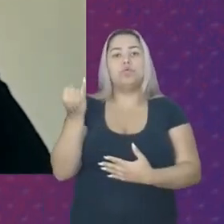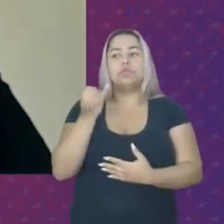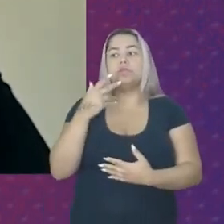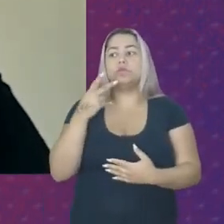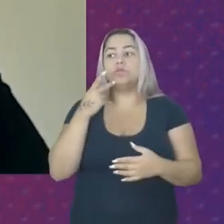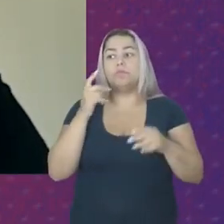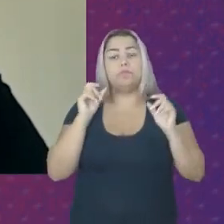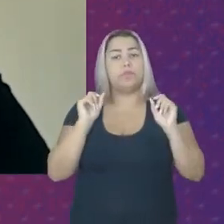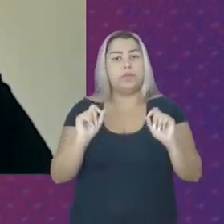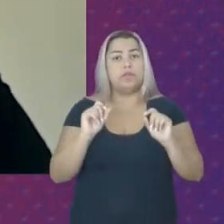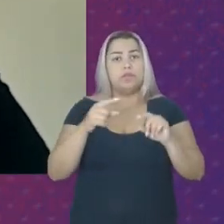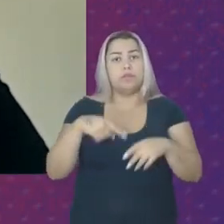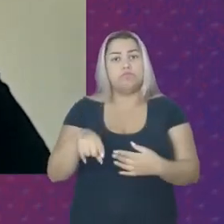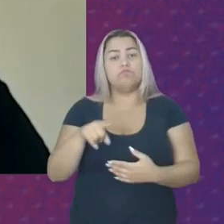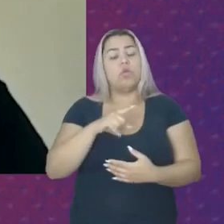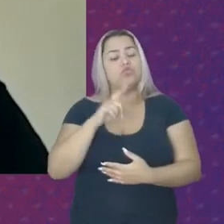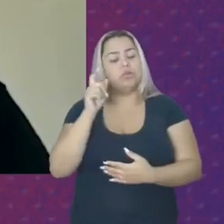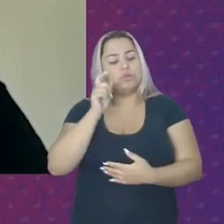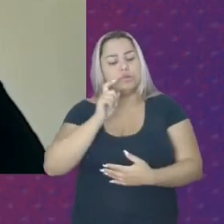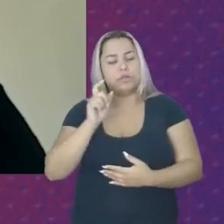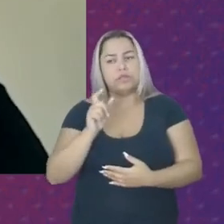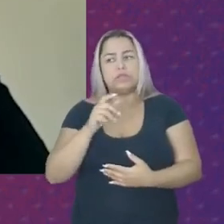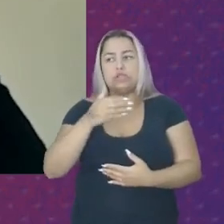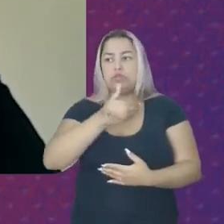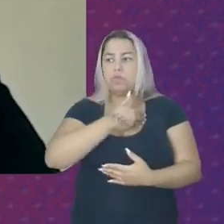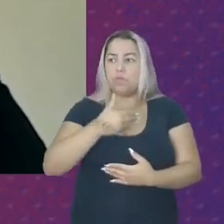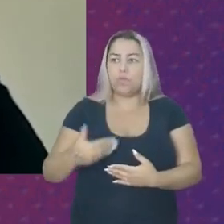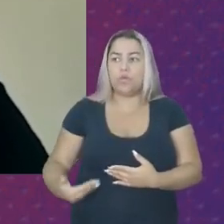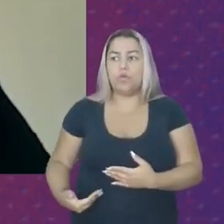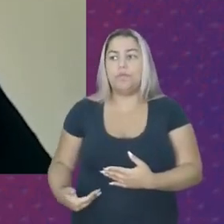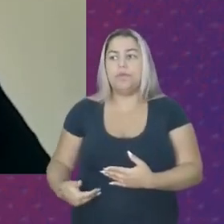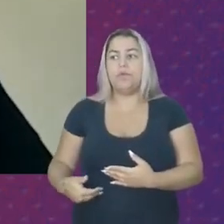gente trate desses assuntos de interesse público,